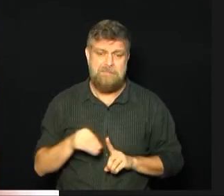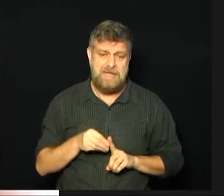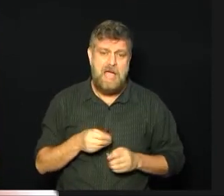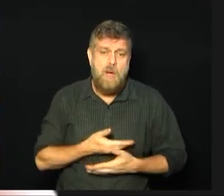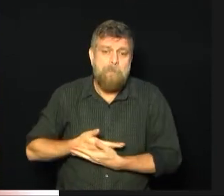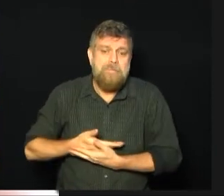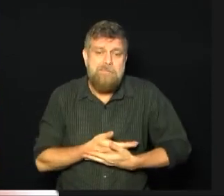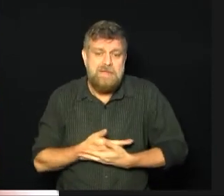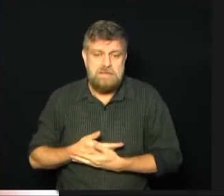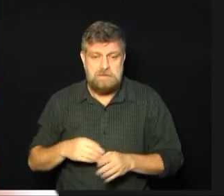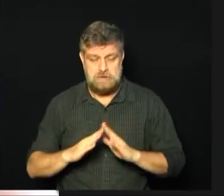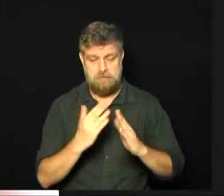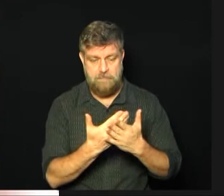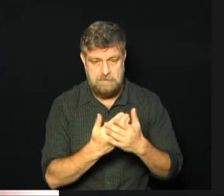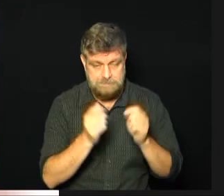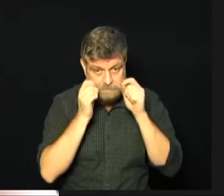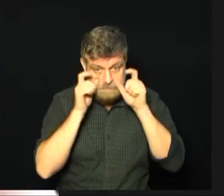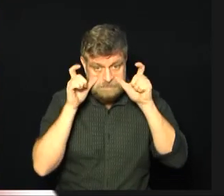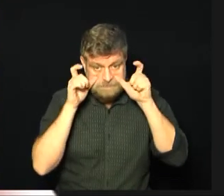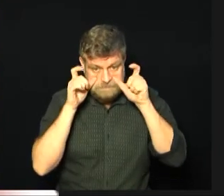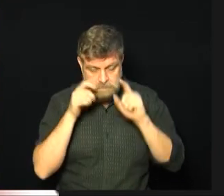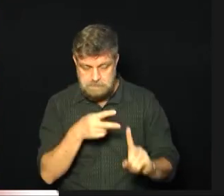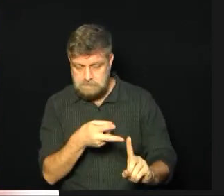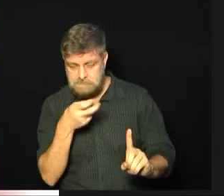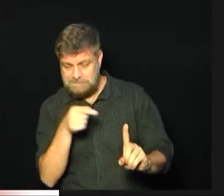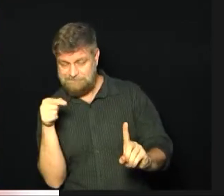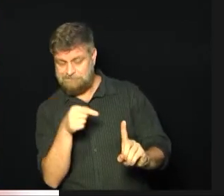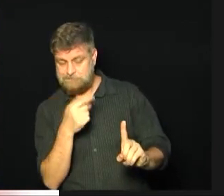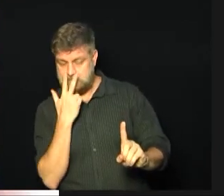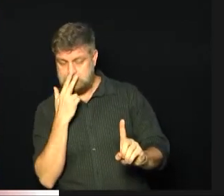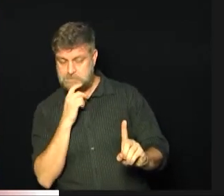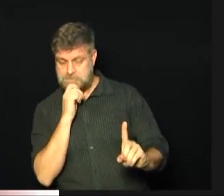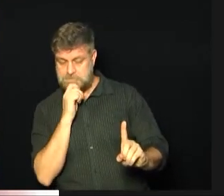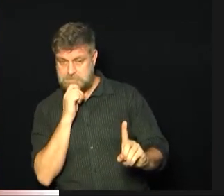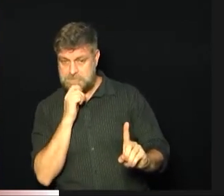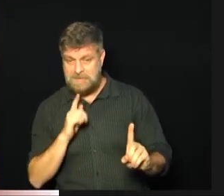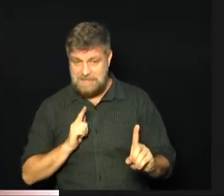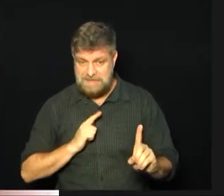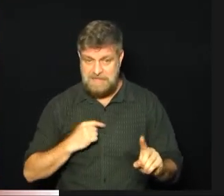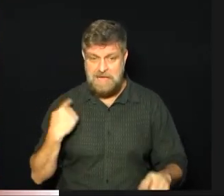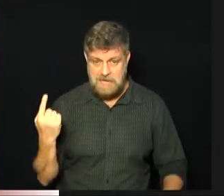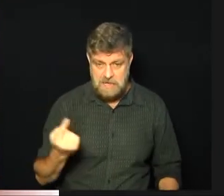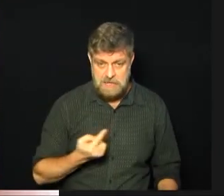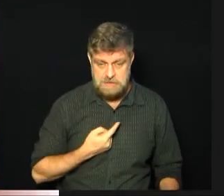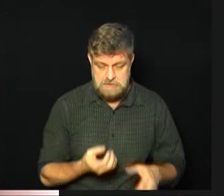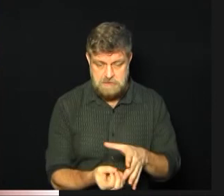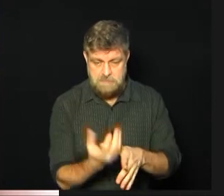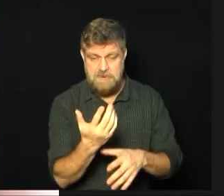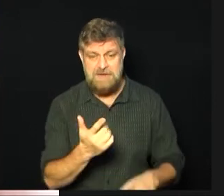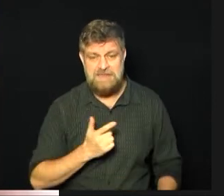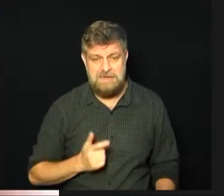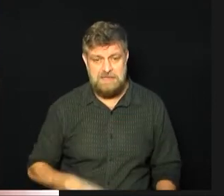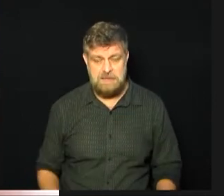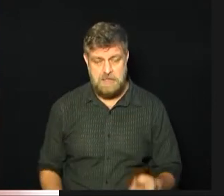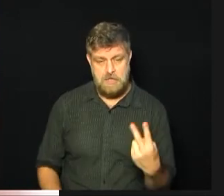as escolas também ficarem atentas para a criança com esses sintomas e assim que tiverem casos, a gente chama de surto quando tem pelo